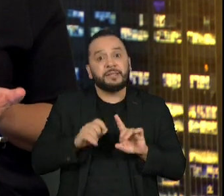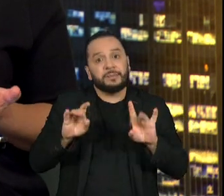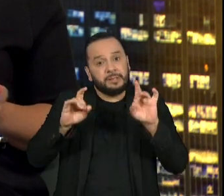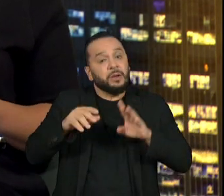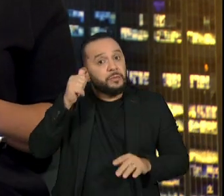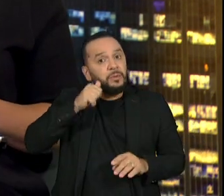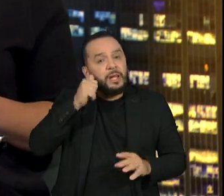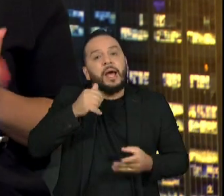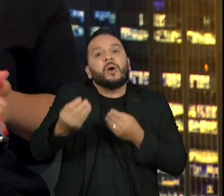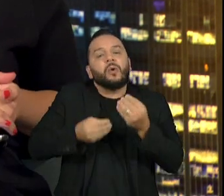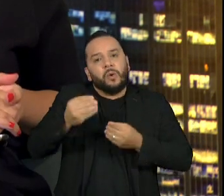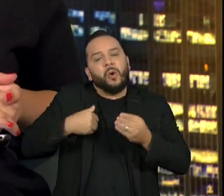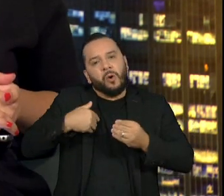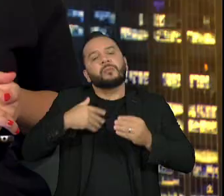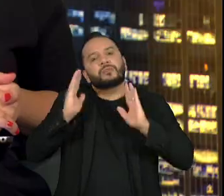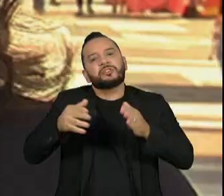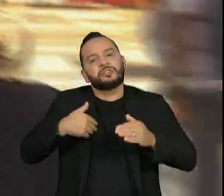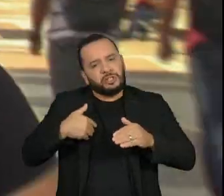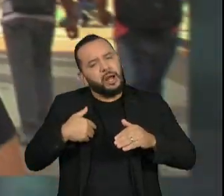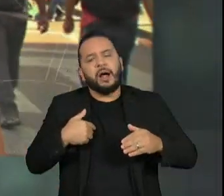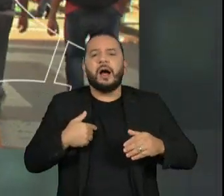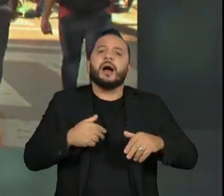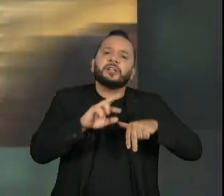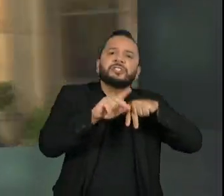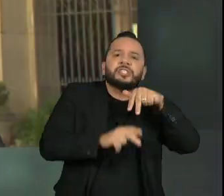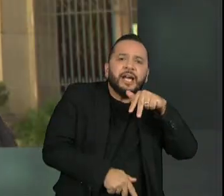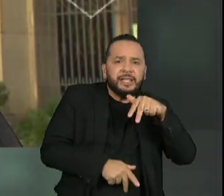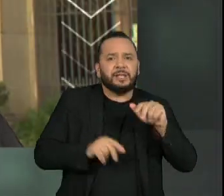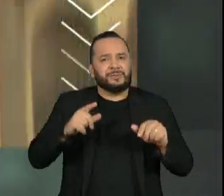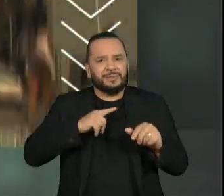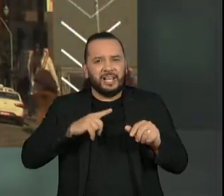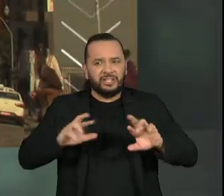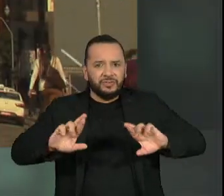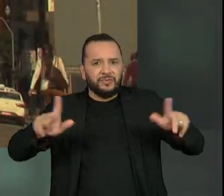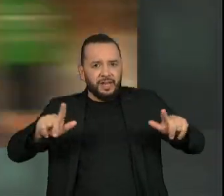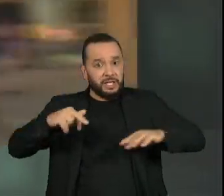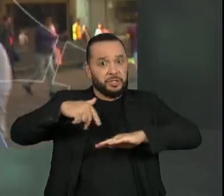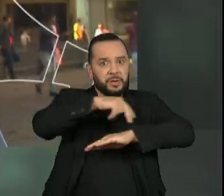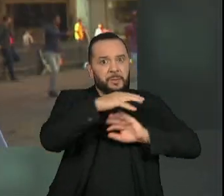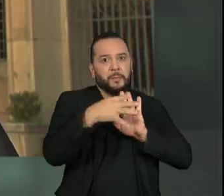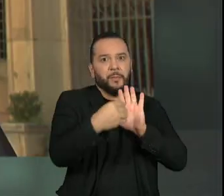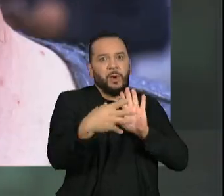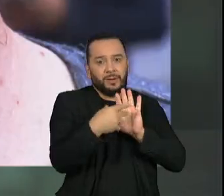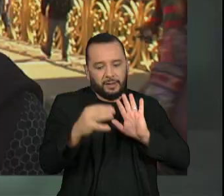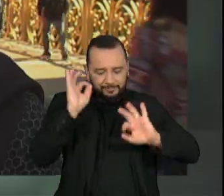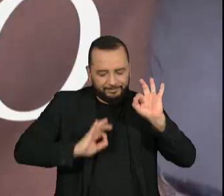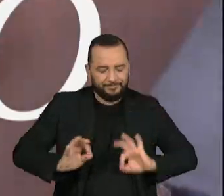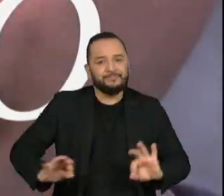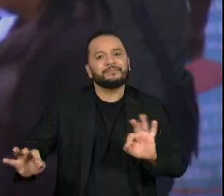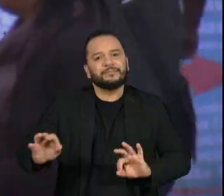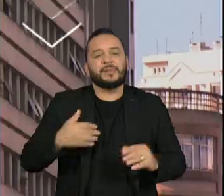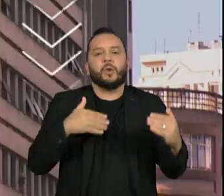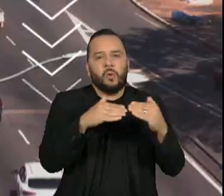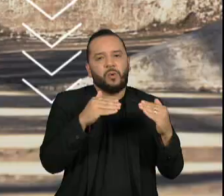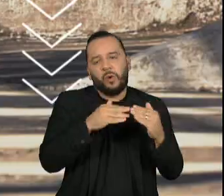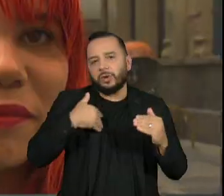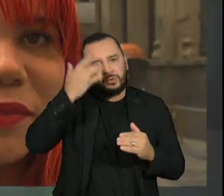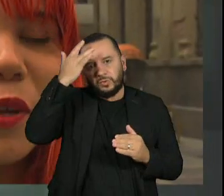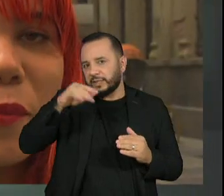moda. Qual a sua opinião? Sou a favor. Ah, não sei. Depende. Sou contra. Opinião.